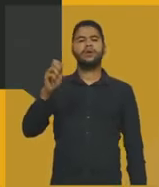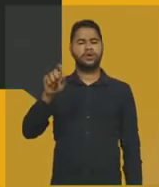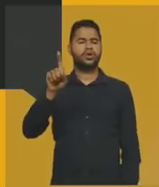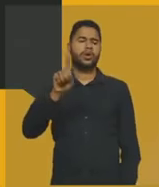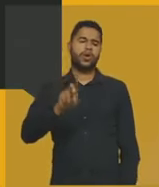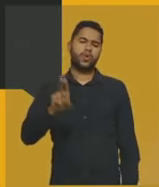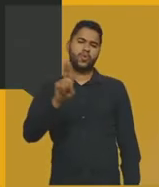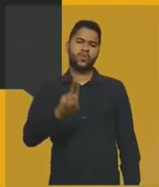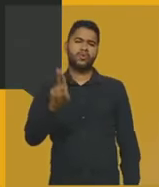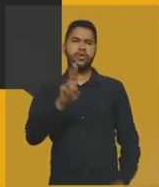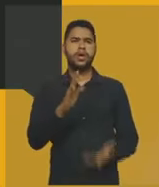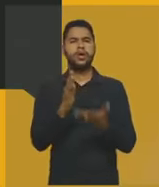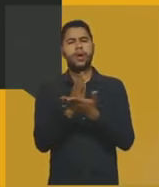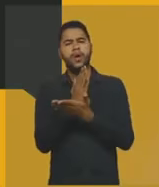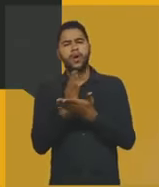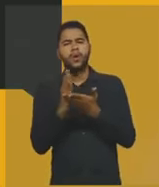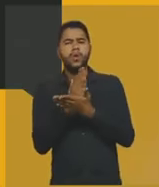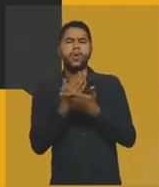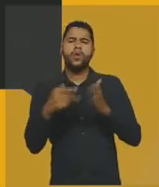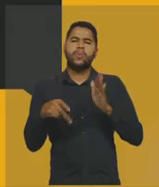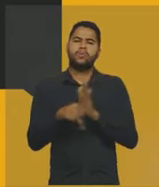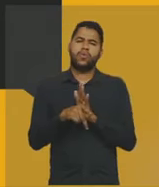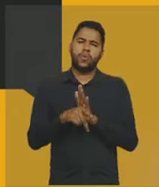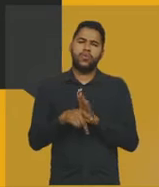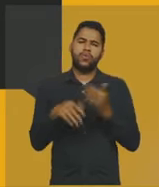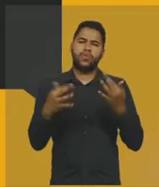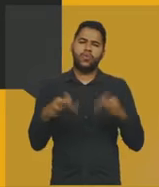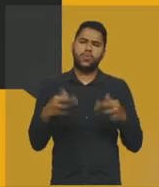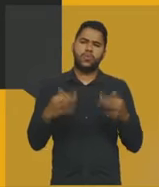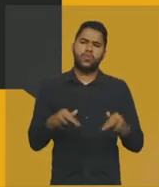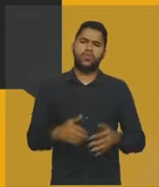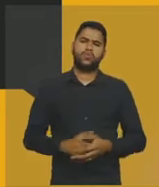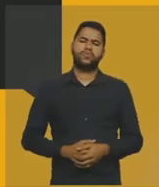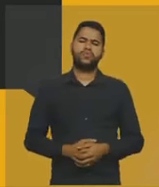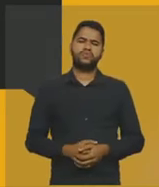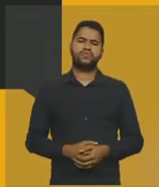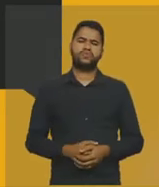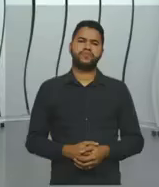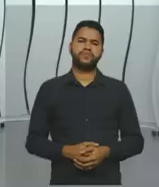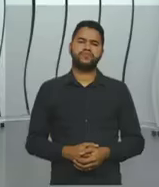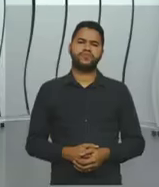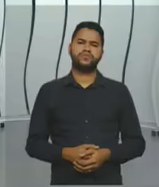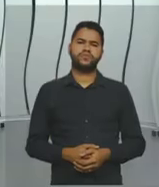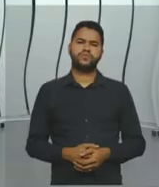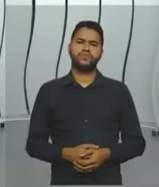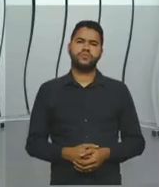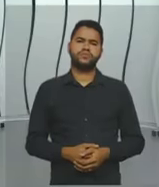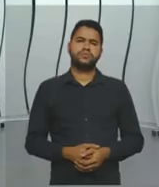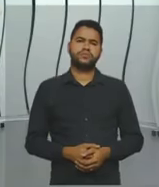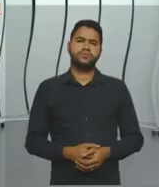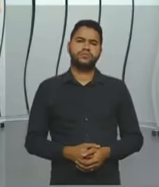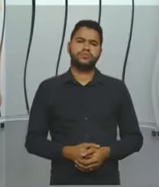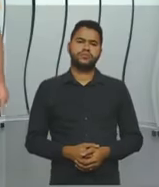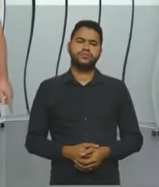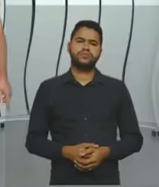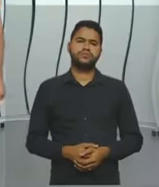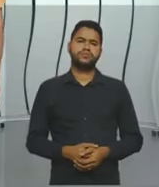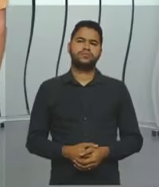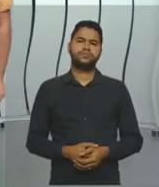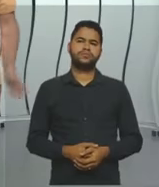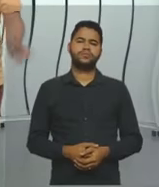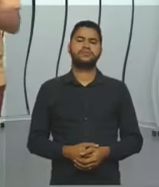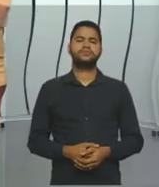no final de alguns termos para designar a dor, ok? Então, vamos lá, dando continuidade aí, mais